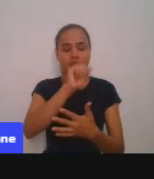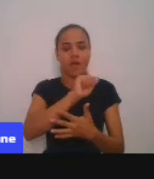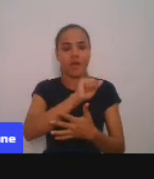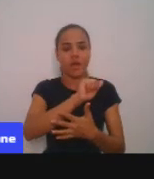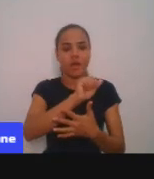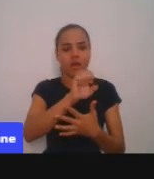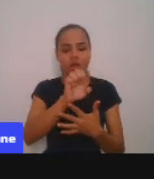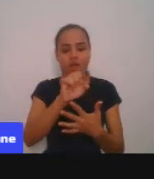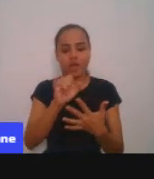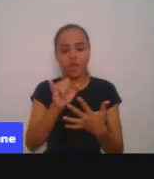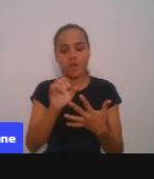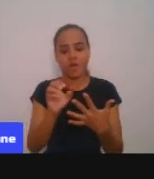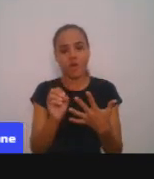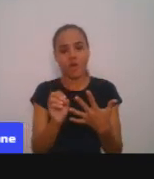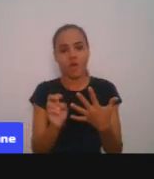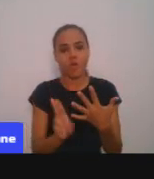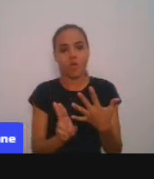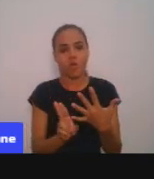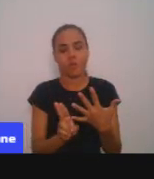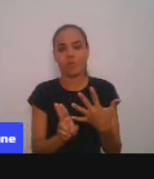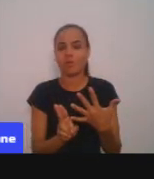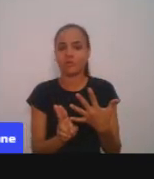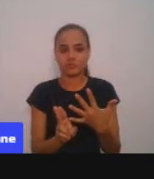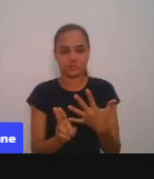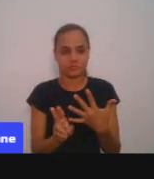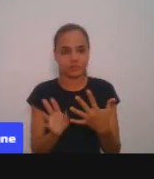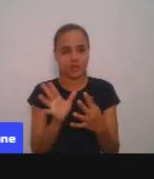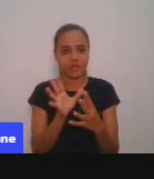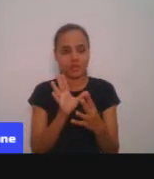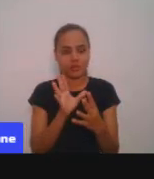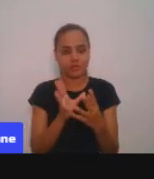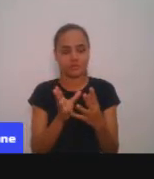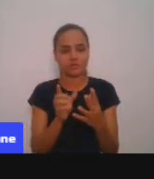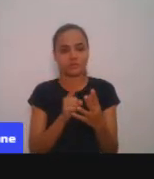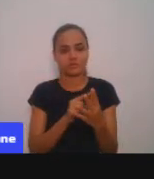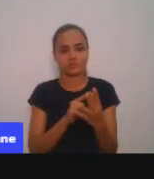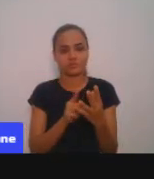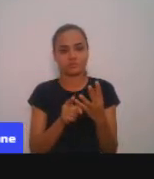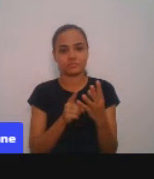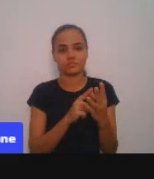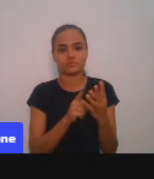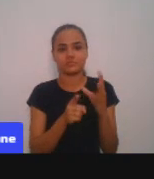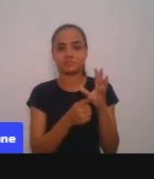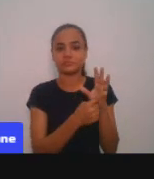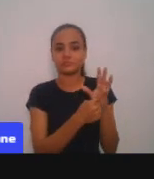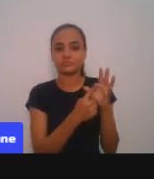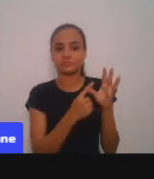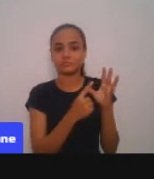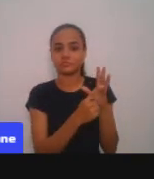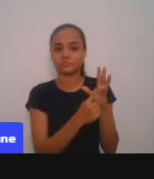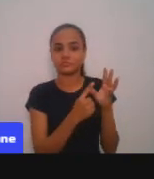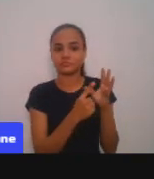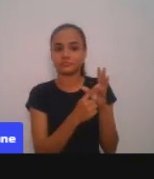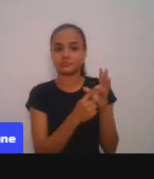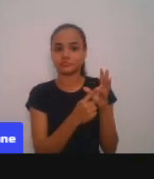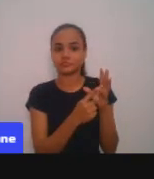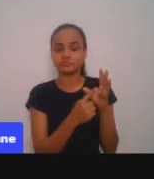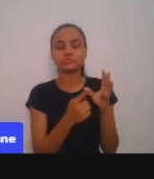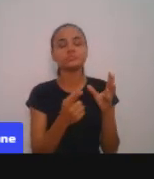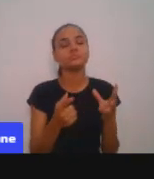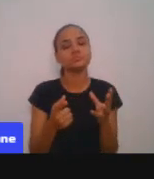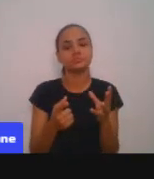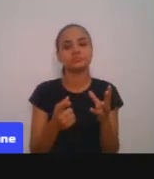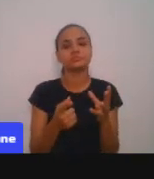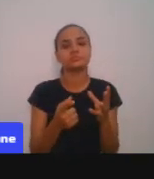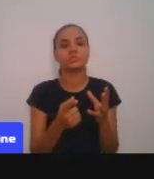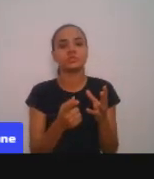a gente não trabalha isso, que isso daí é lá do ensino fundamental, que na educação infantil, principalmente nos grupos